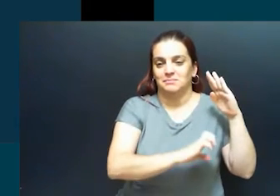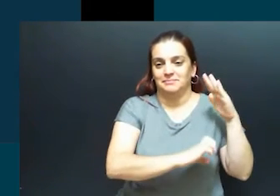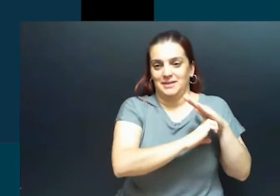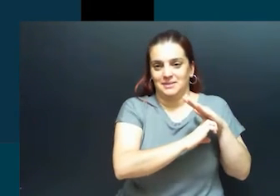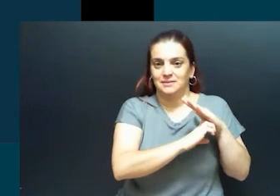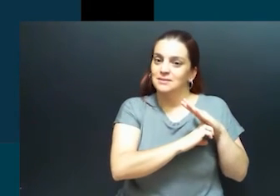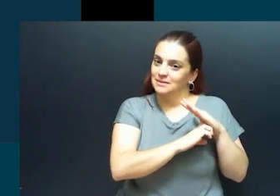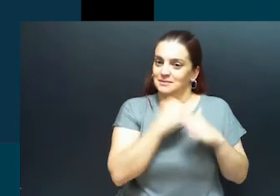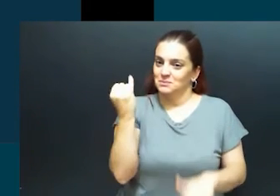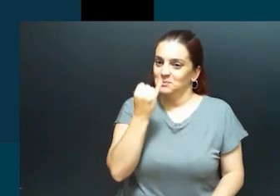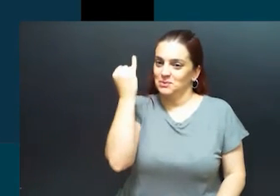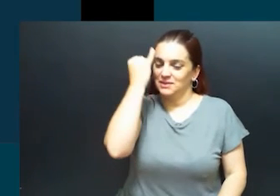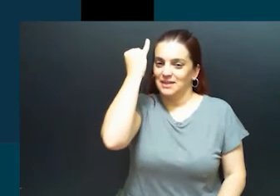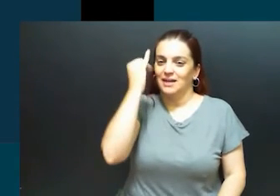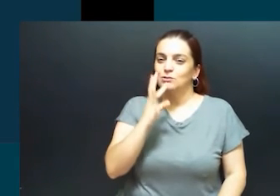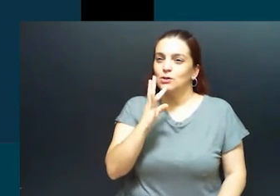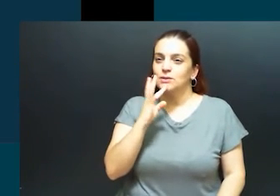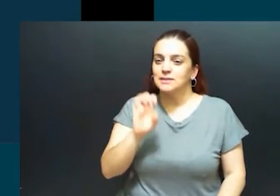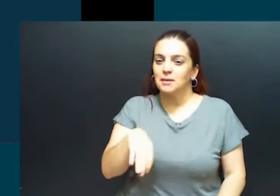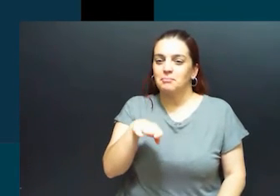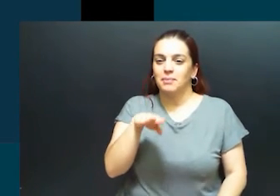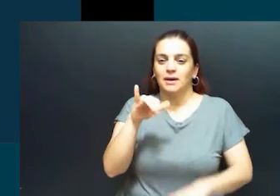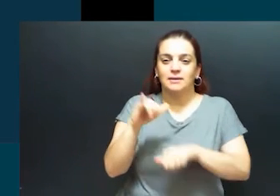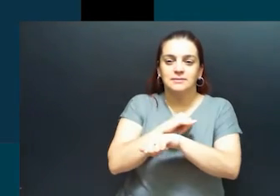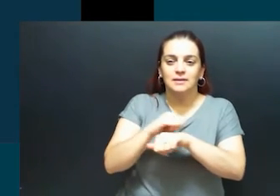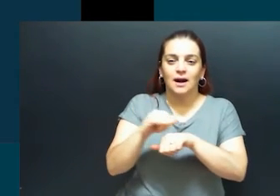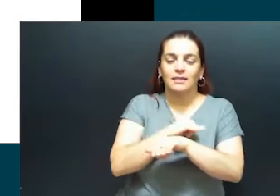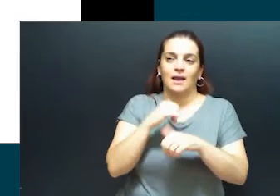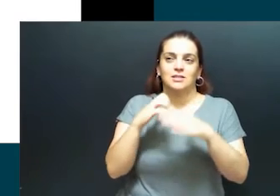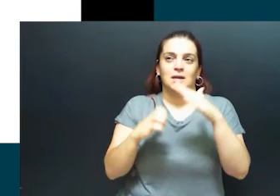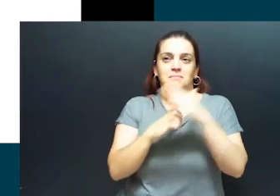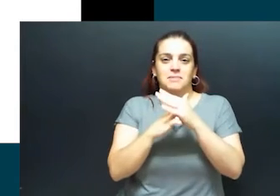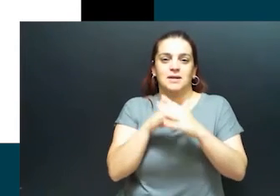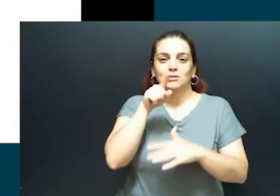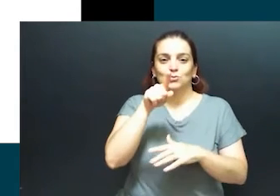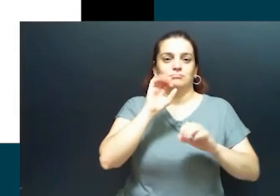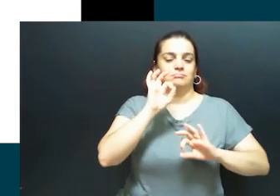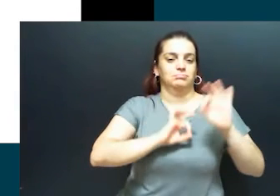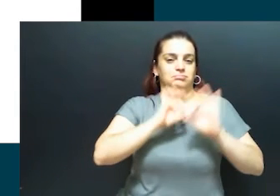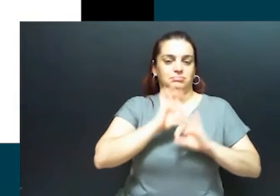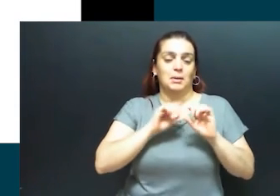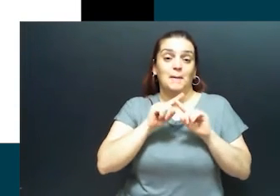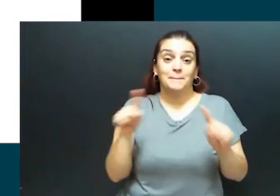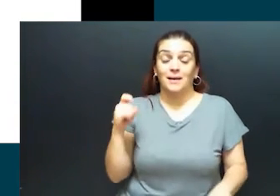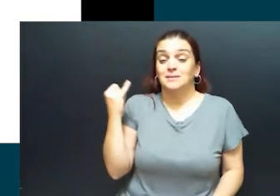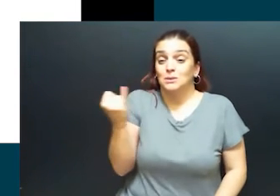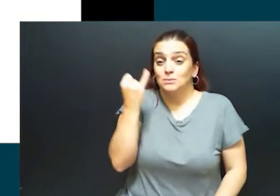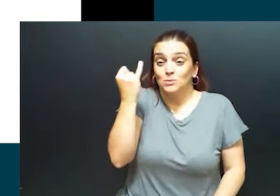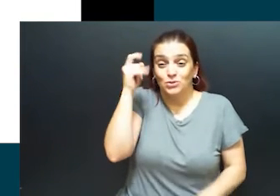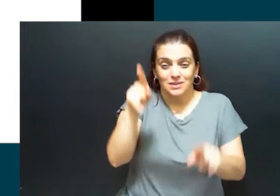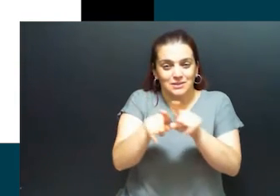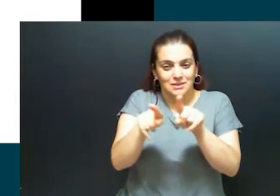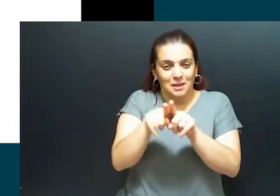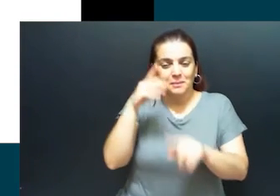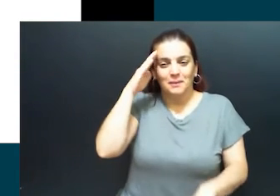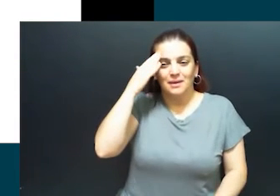muito importante, conhecer a estratégia da empresa e associar ela à estratégia do produto que você está construindo. Mas é muito importante entender também que a